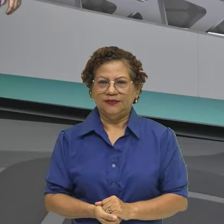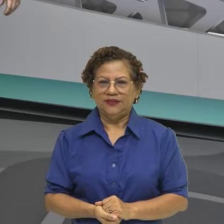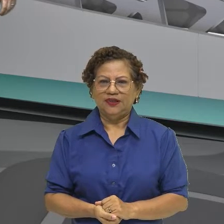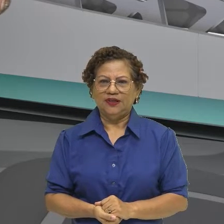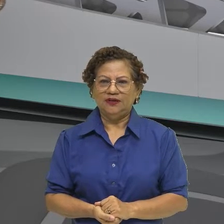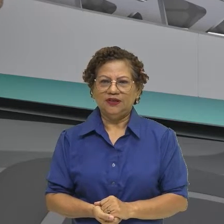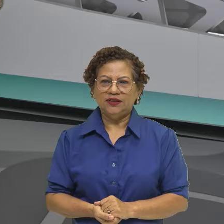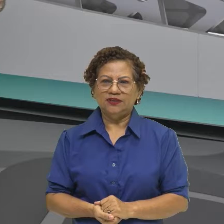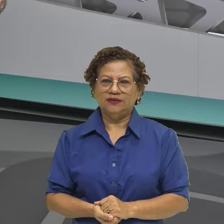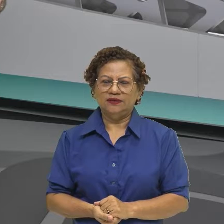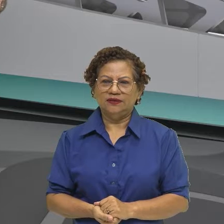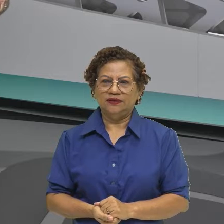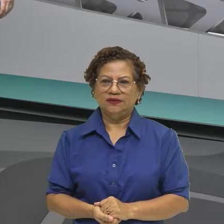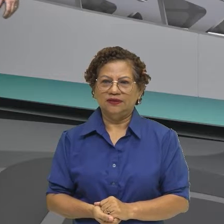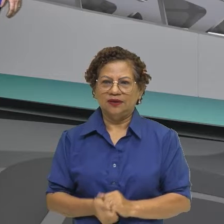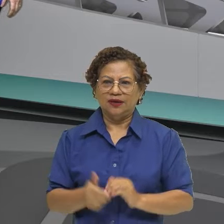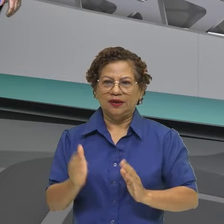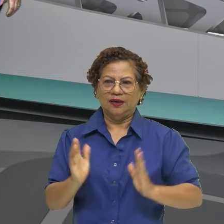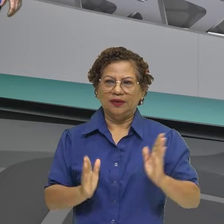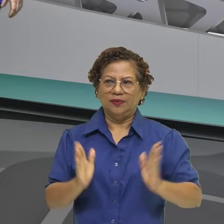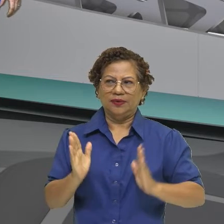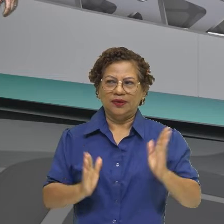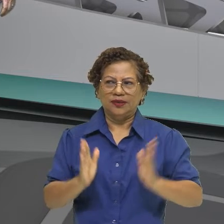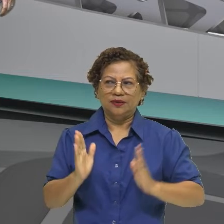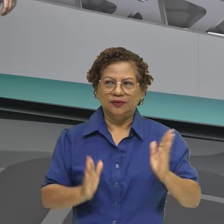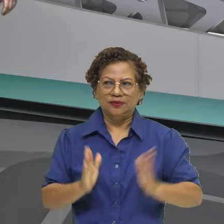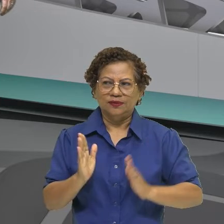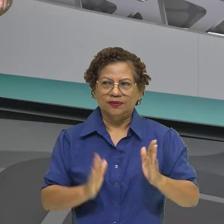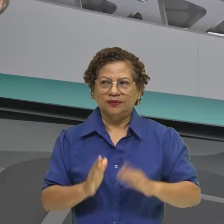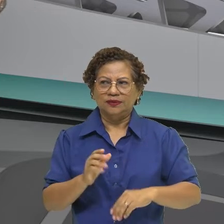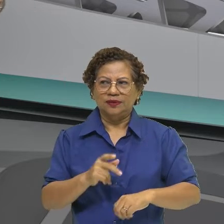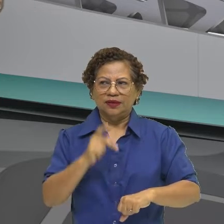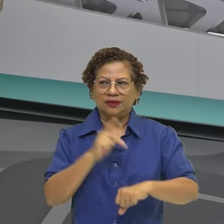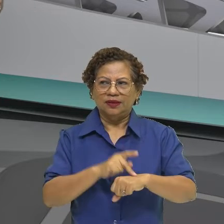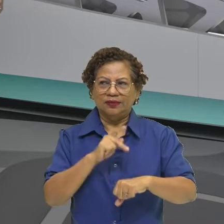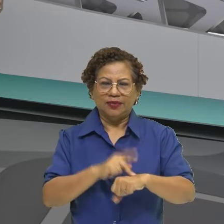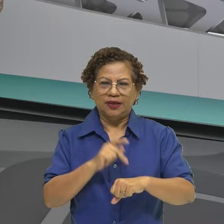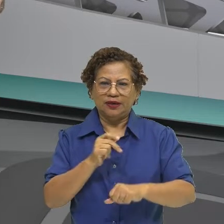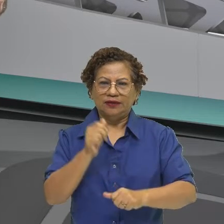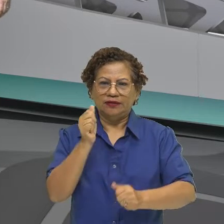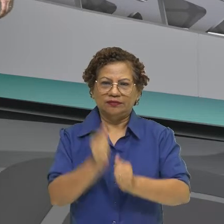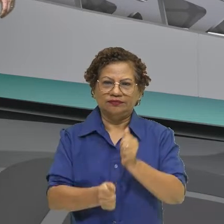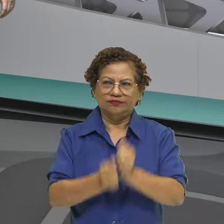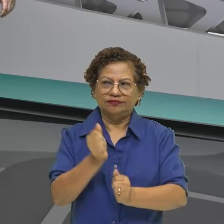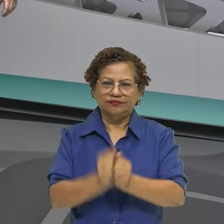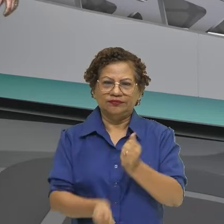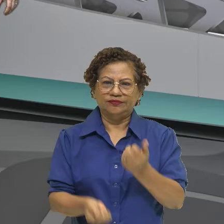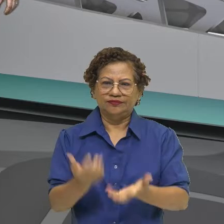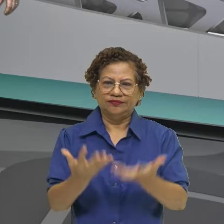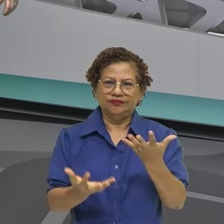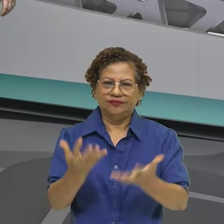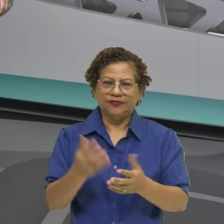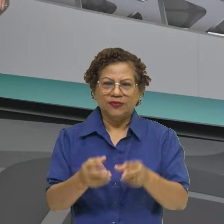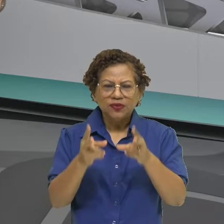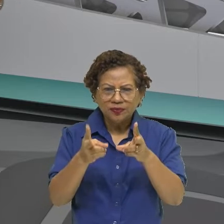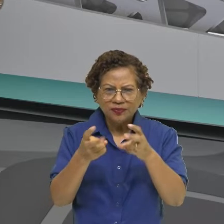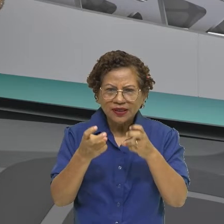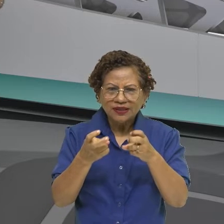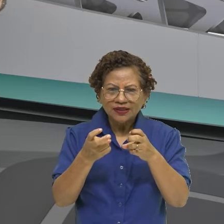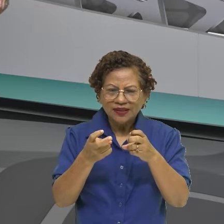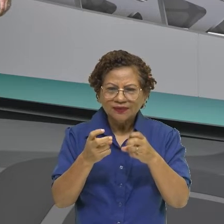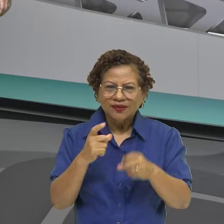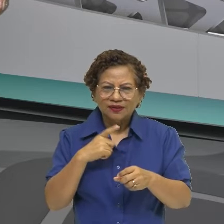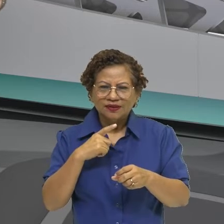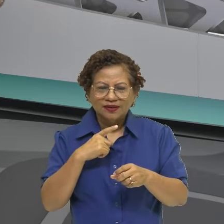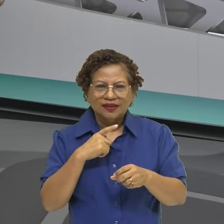certo? Aqui o Neolítico, vocês percebem a diferença? Aqui o gado já está o quê? No curral. Já existe uma